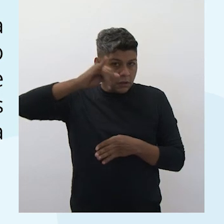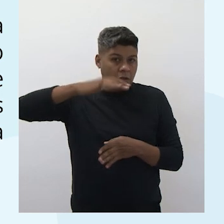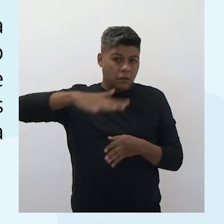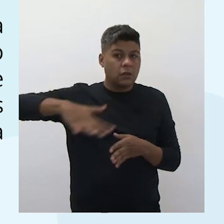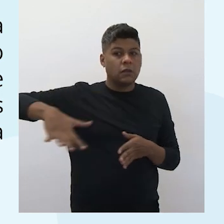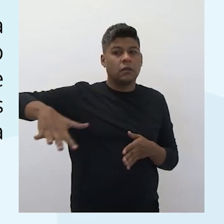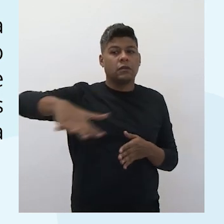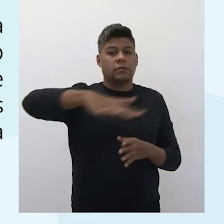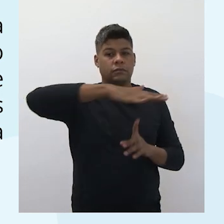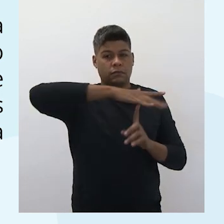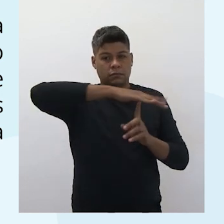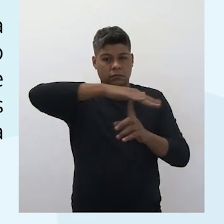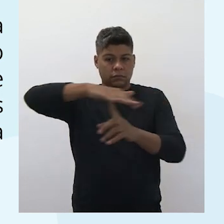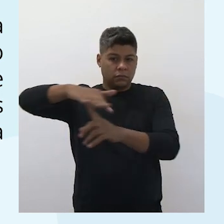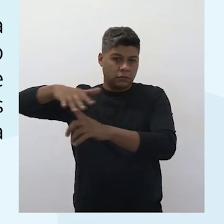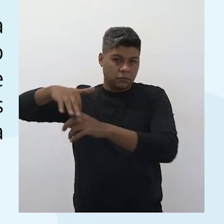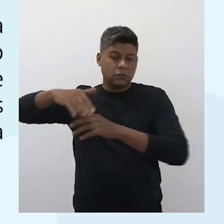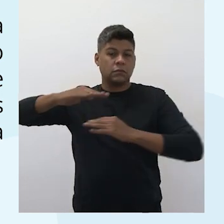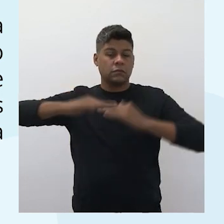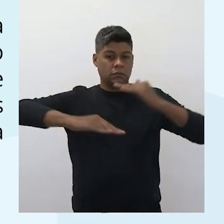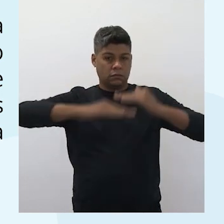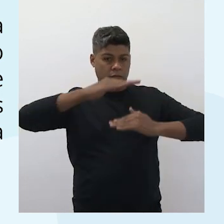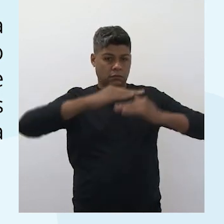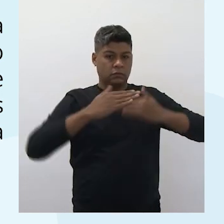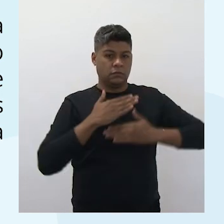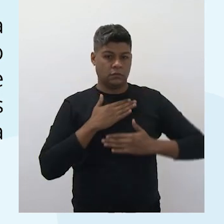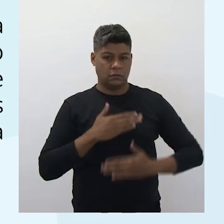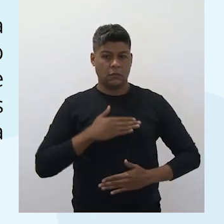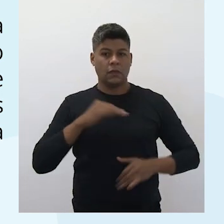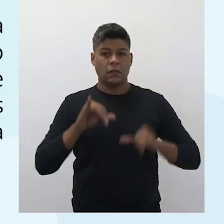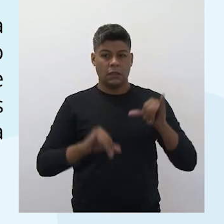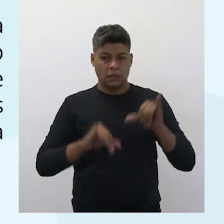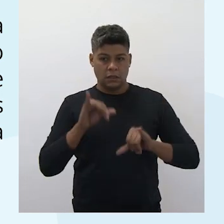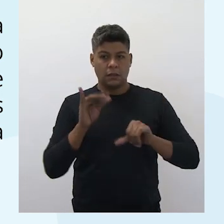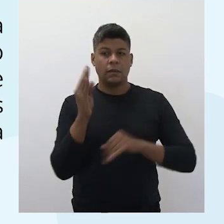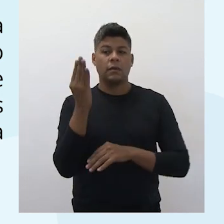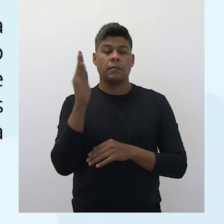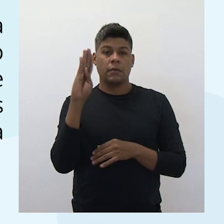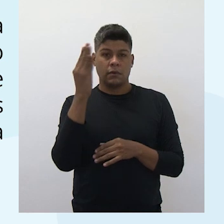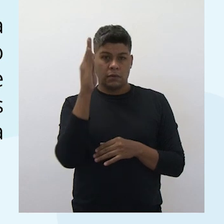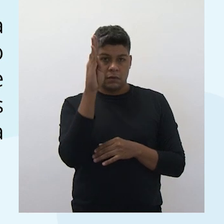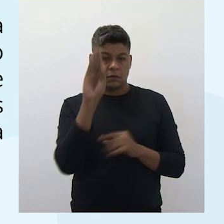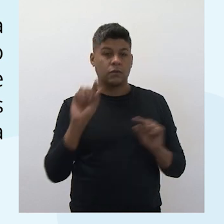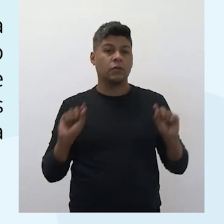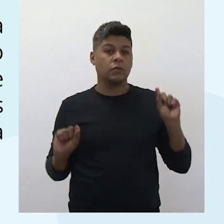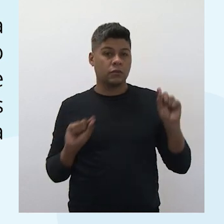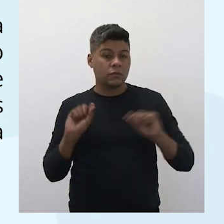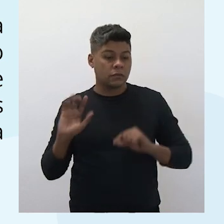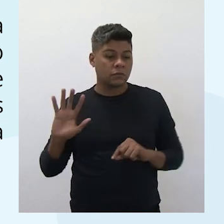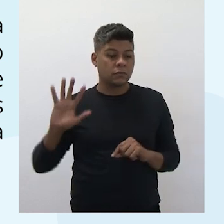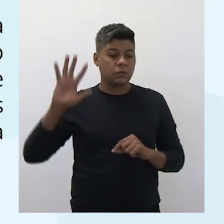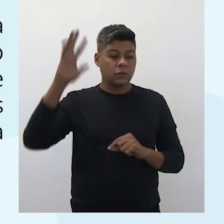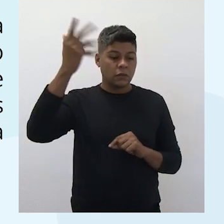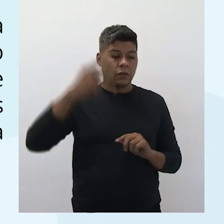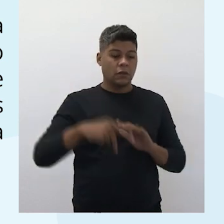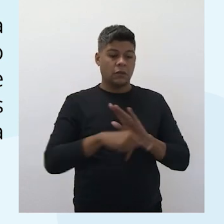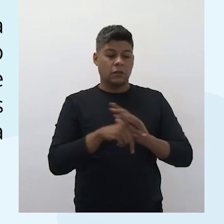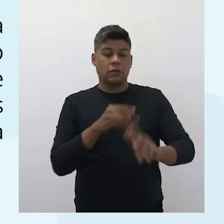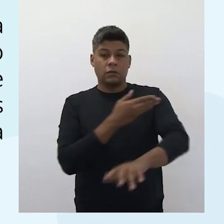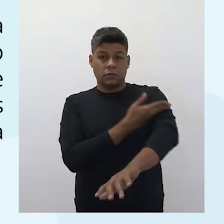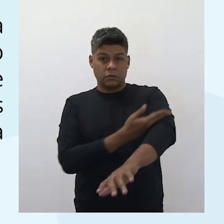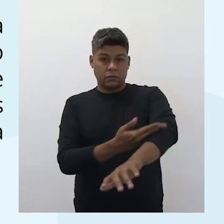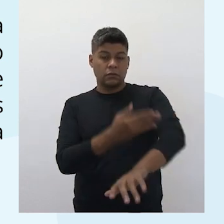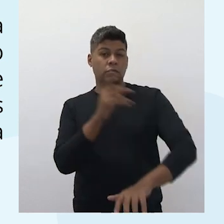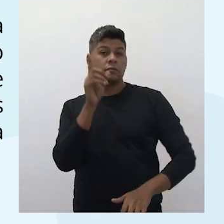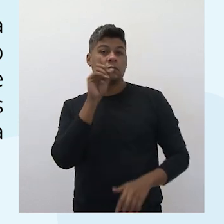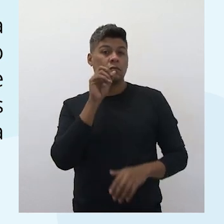ambiente, considerando o equilíbrio dos aspectos físicos, químicos e biológicos, que são consequências dos hábitos cotidianos e